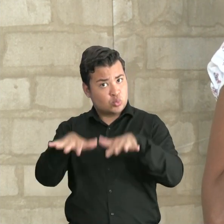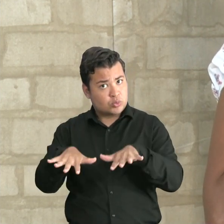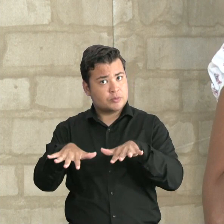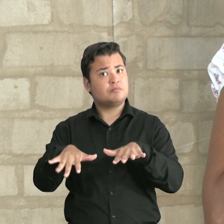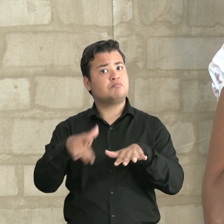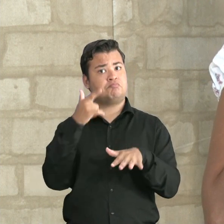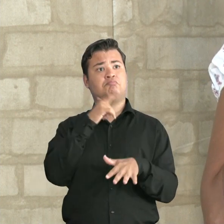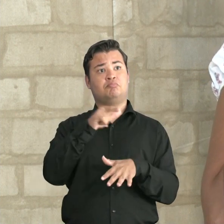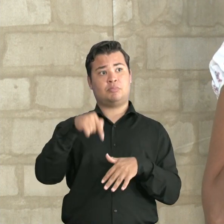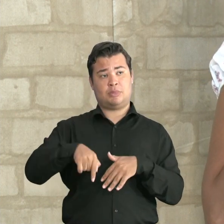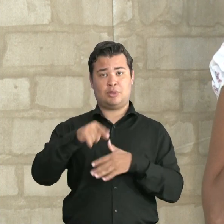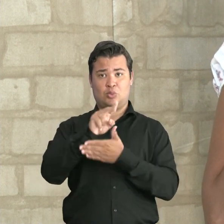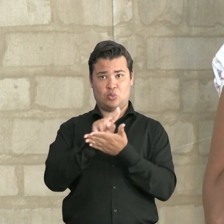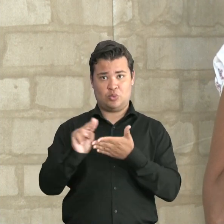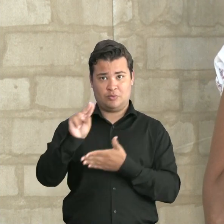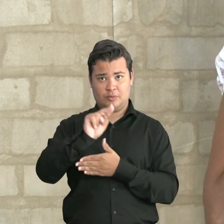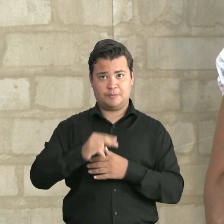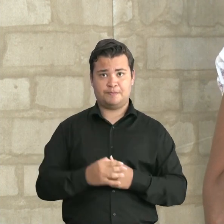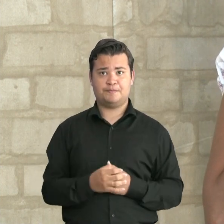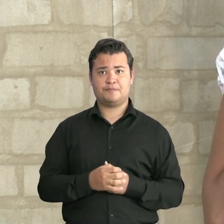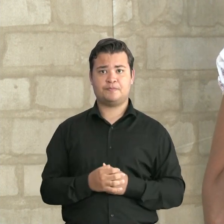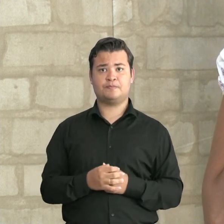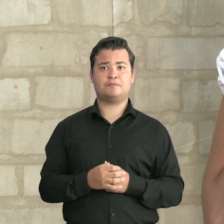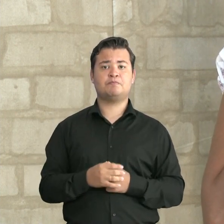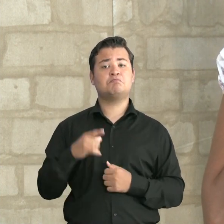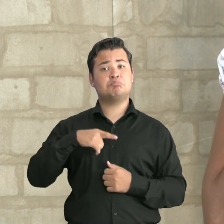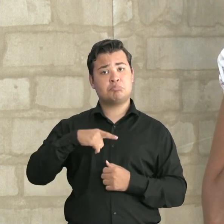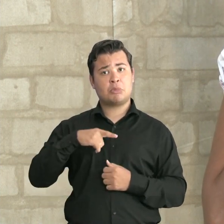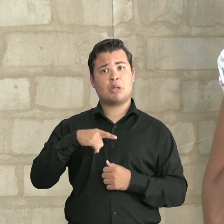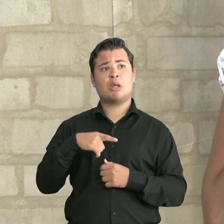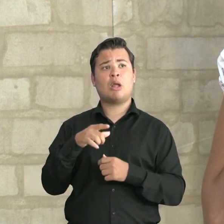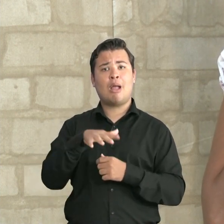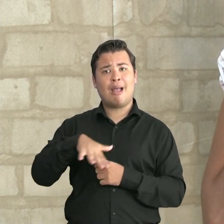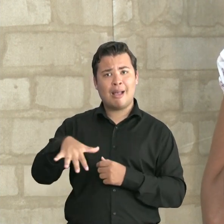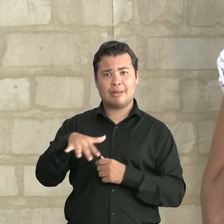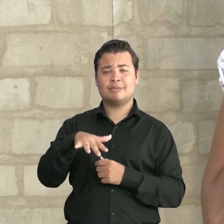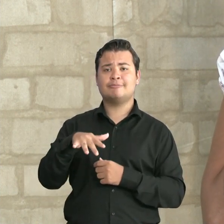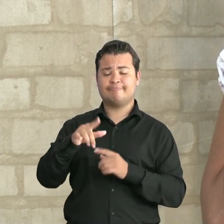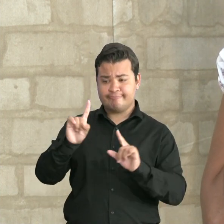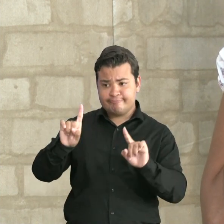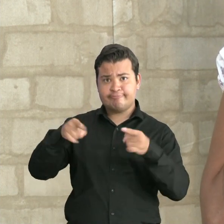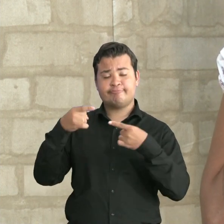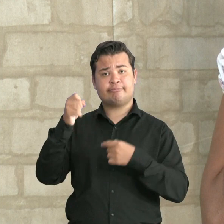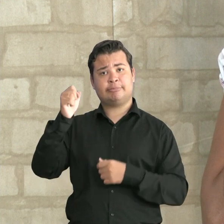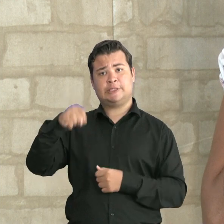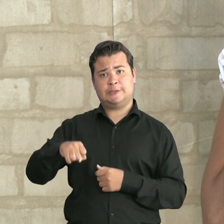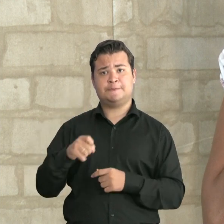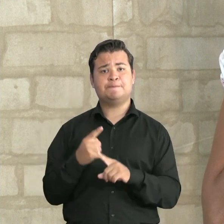na universidade e tem desafiado esse espaço. A universidade, que é um lugar